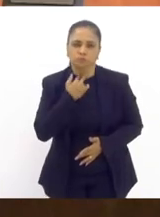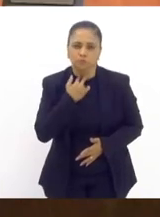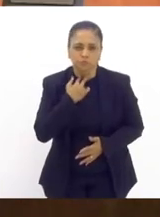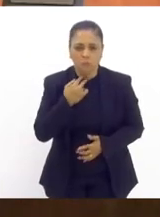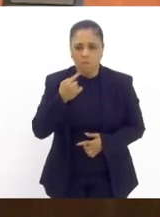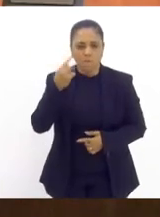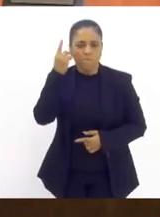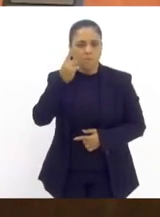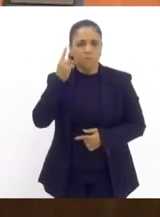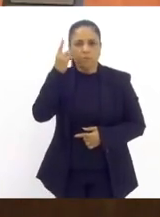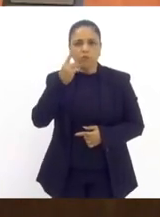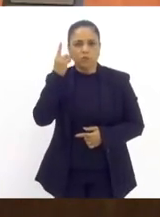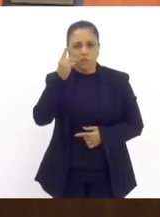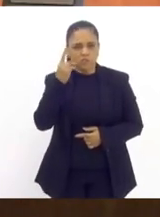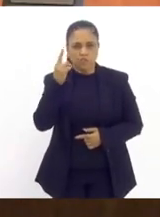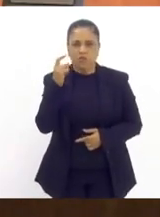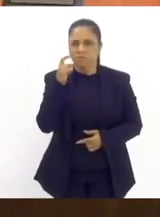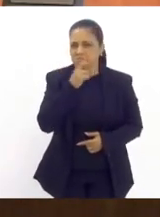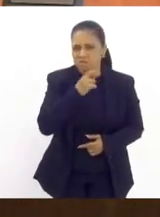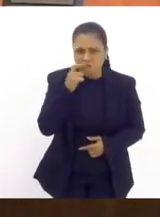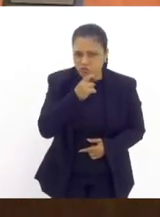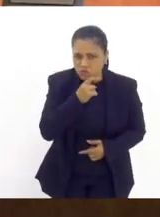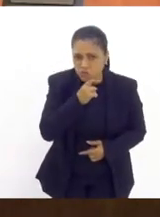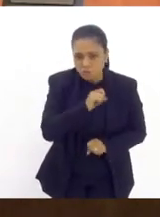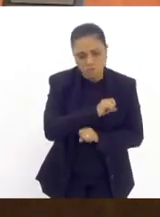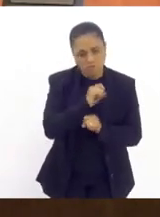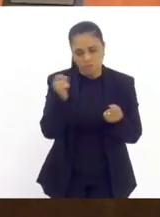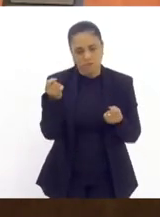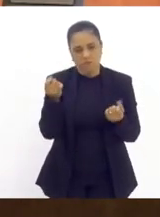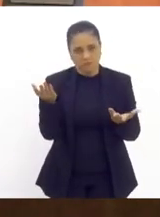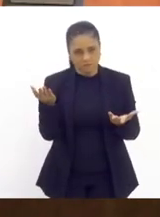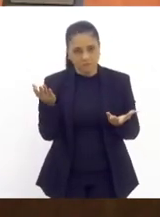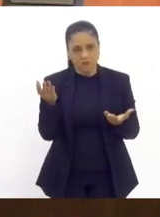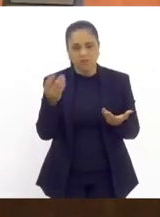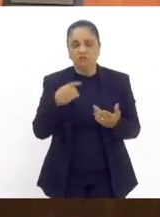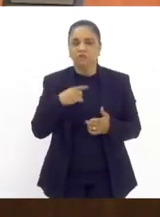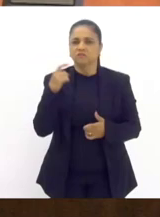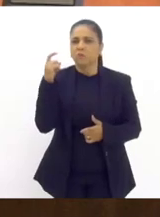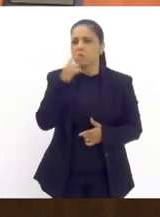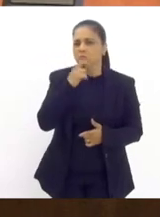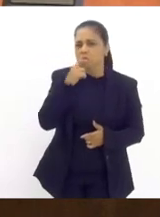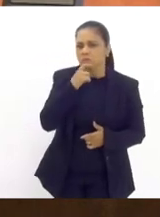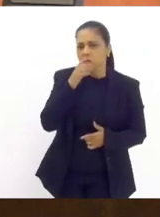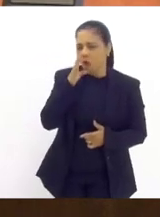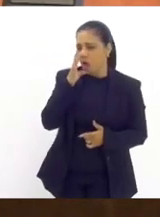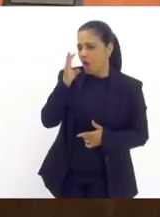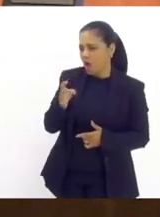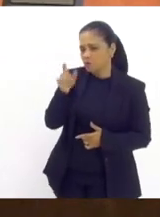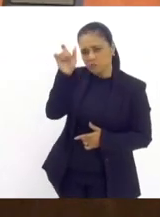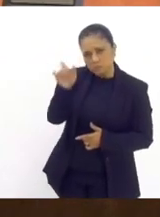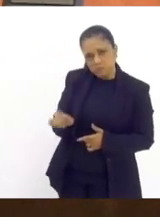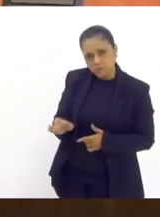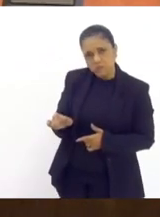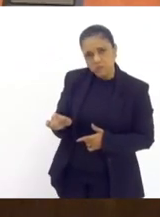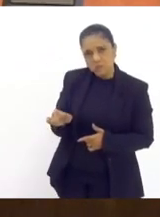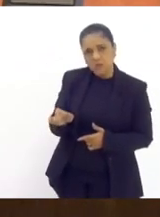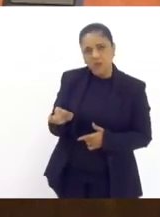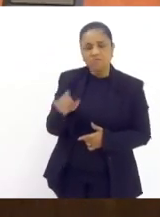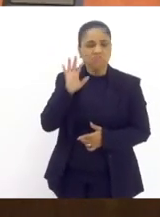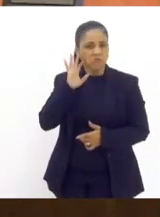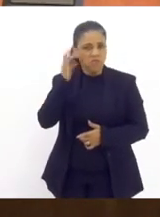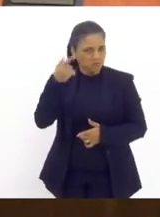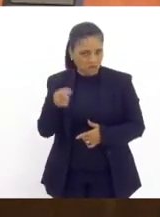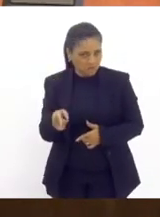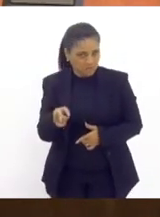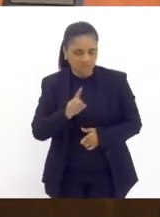é mentindo né não adianta a gente chamar a pessoa de mentiroso é não é isso que vai resolver as